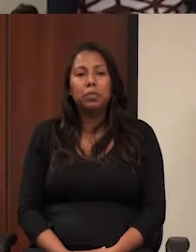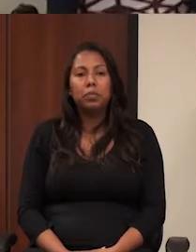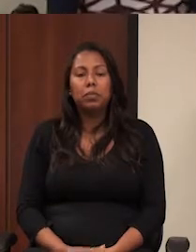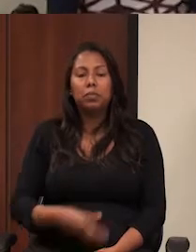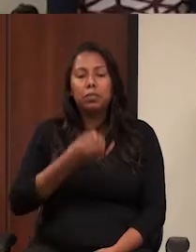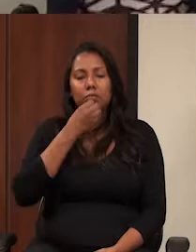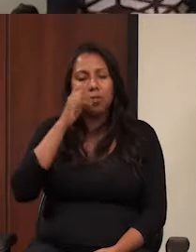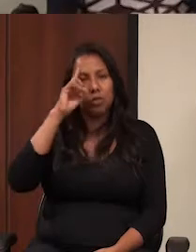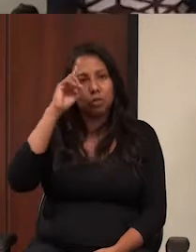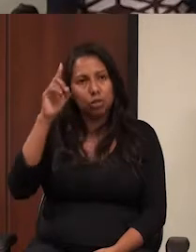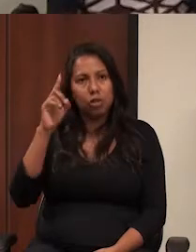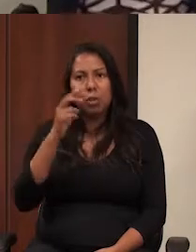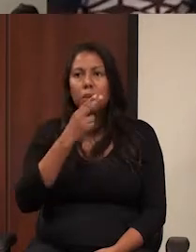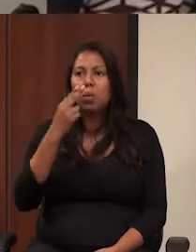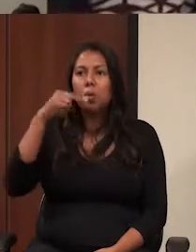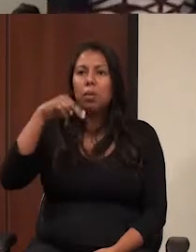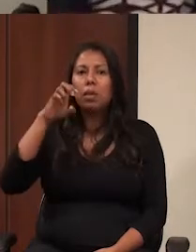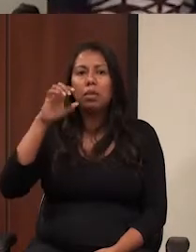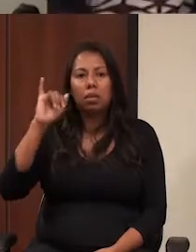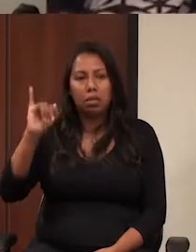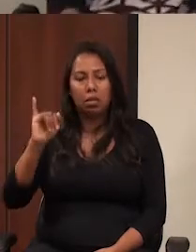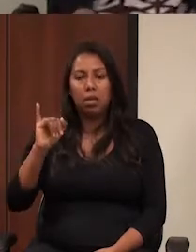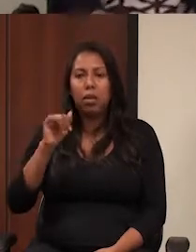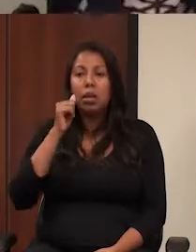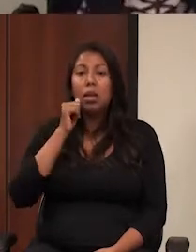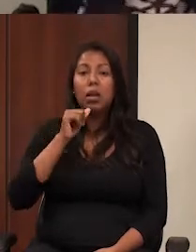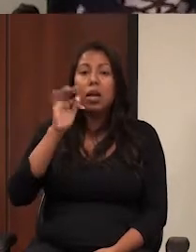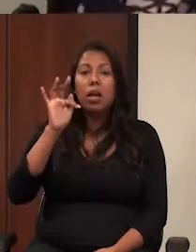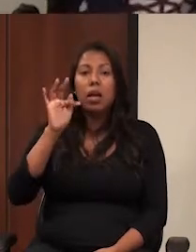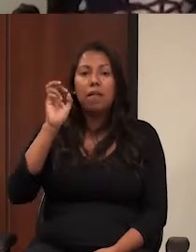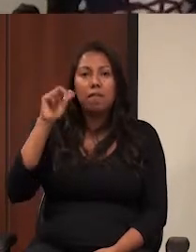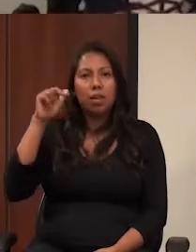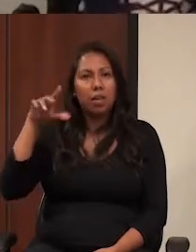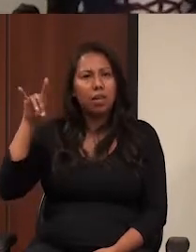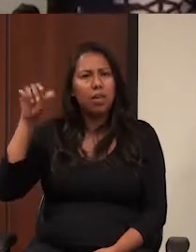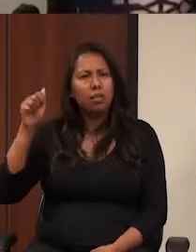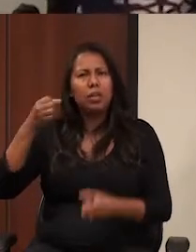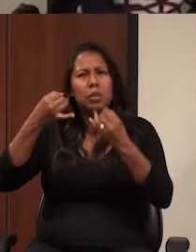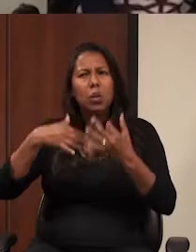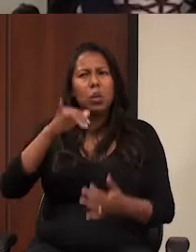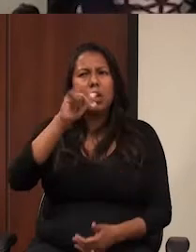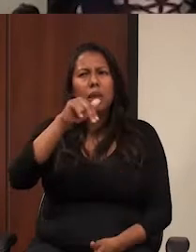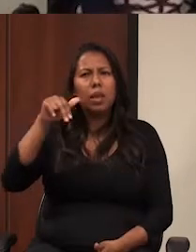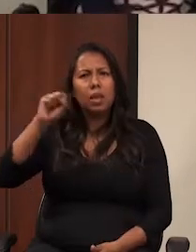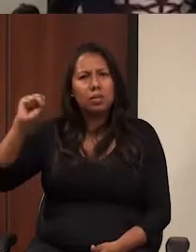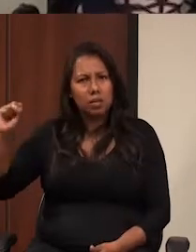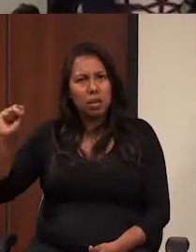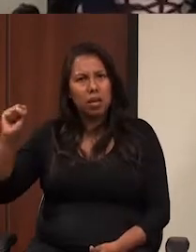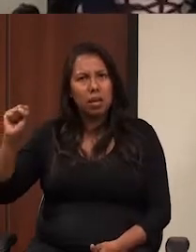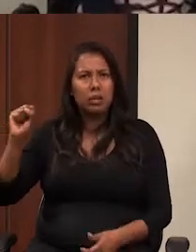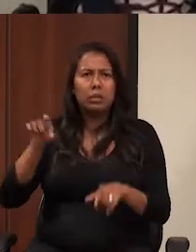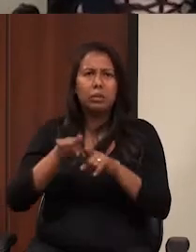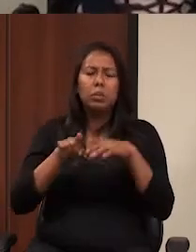Bom dia, meu nome é Ney. O que a Fernanda estava falando sobre o INSS e sobre os